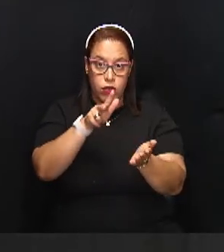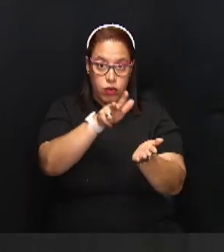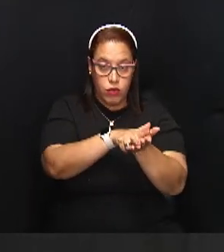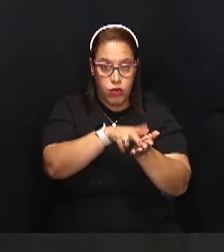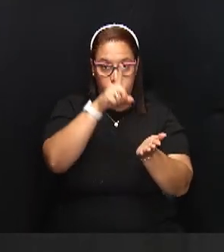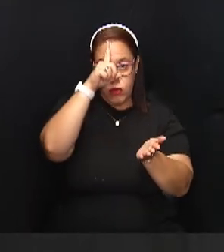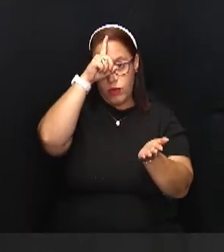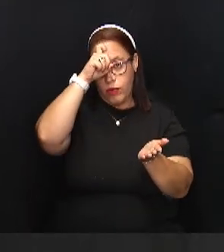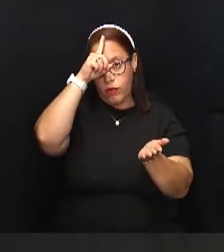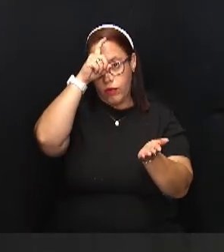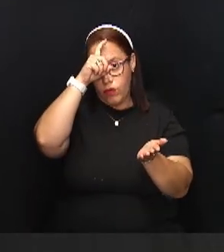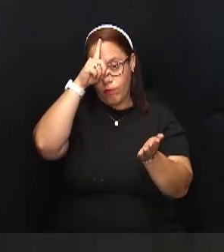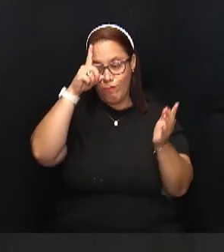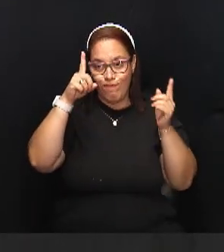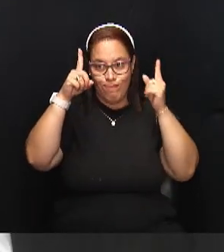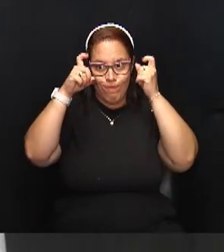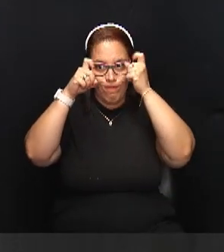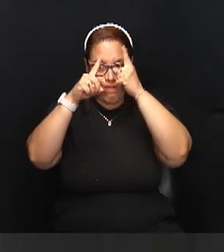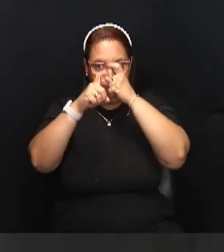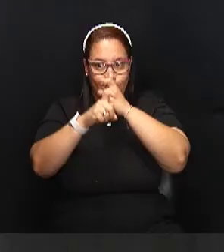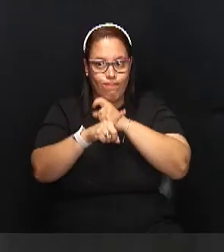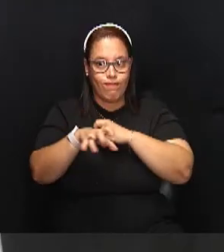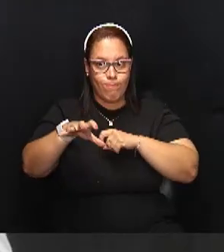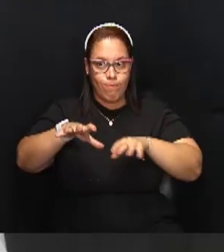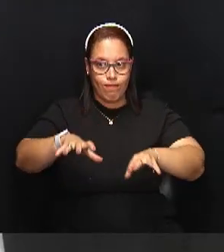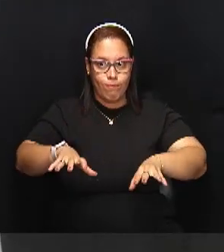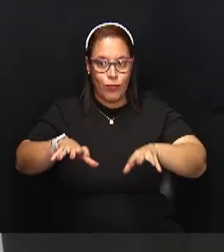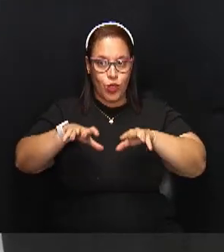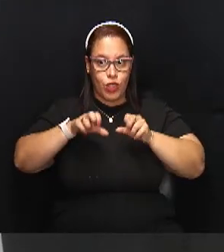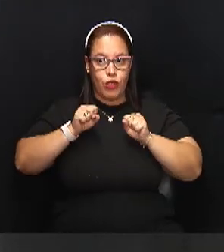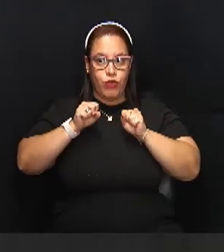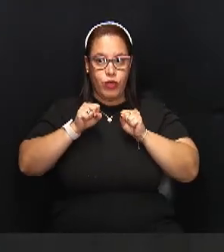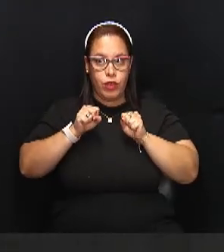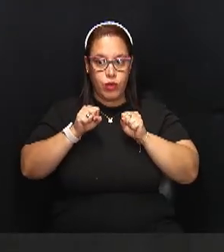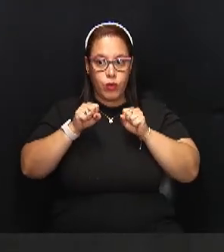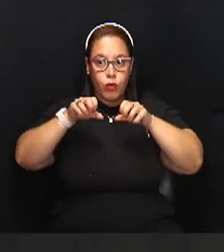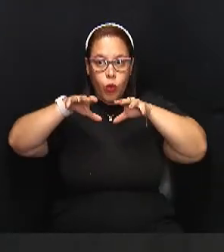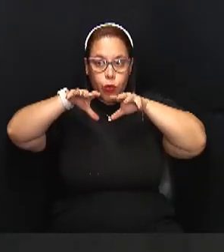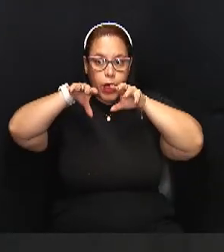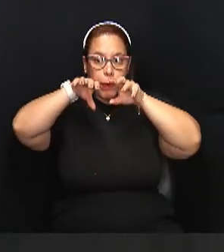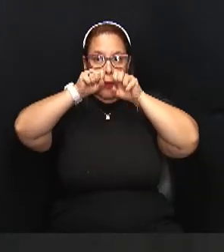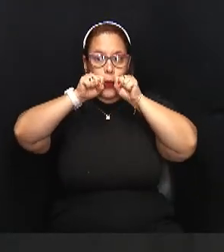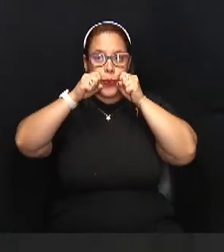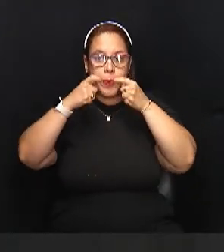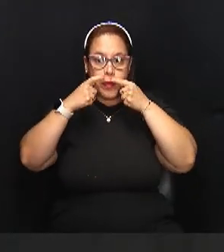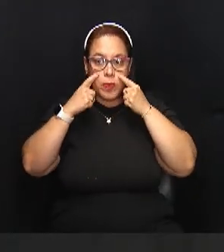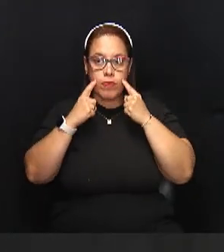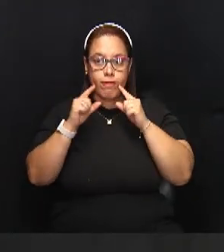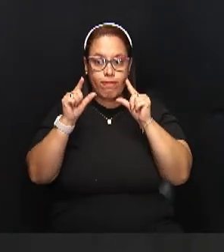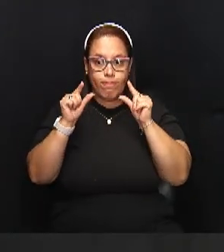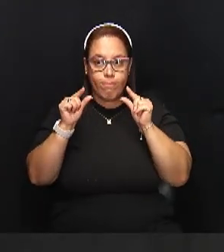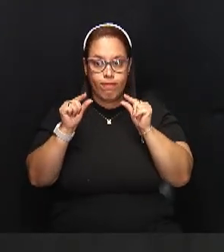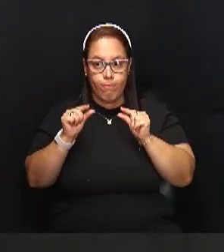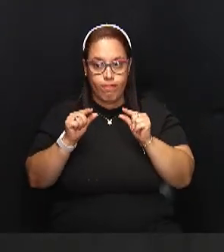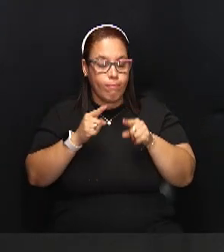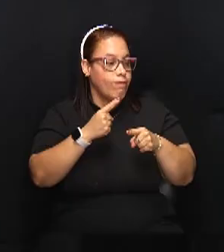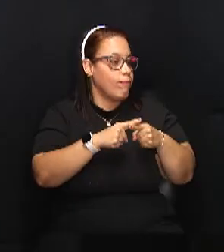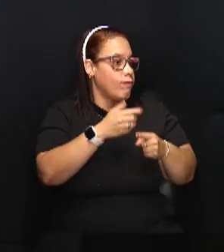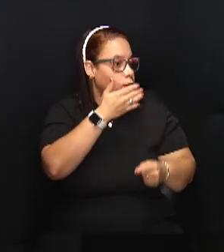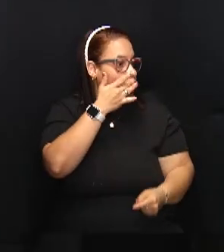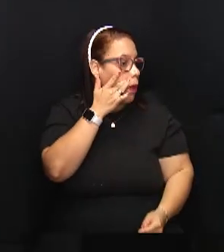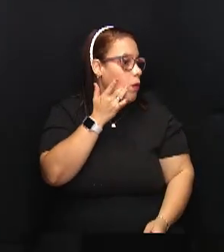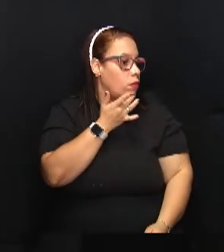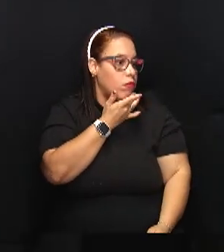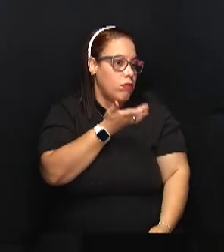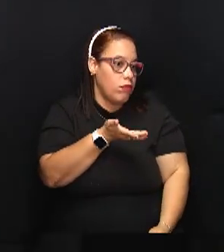internação e as complicações dos quadros de infecções da cavidade bucal, eles são minimizados. Até porque a boca é